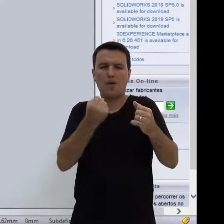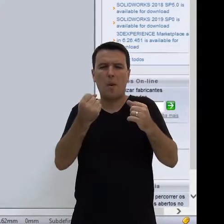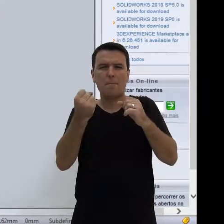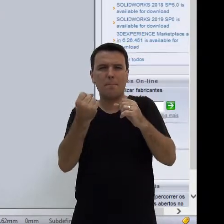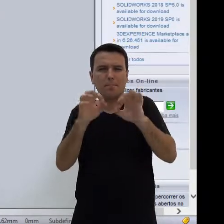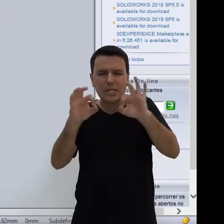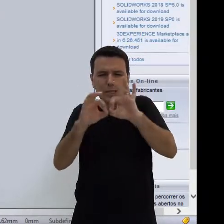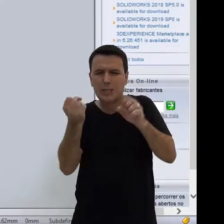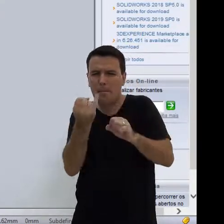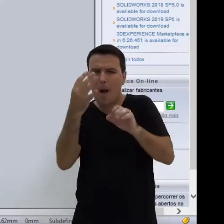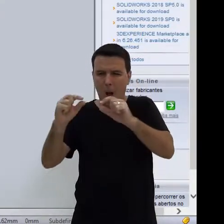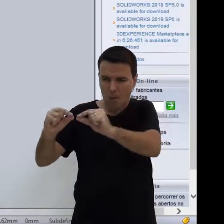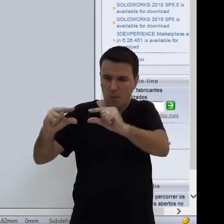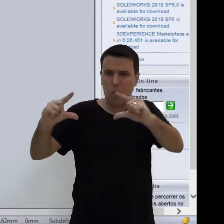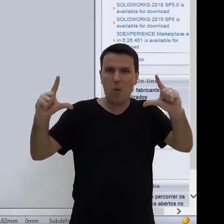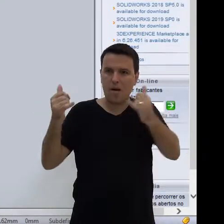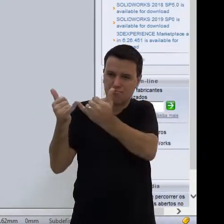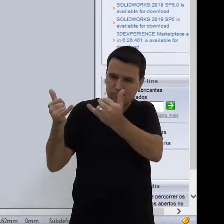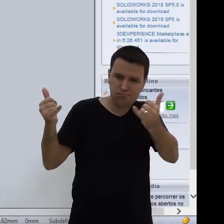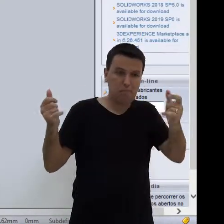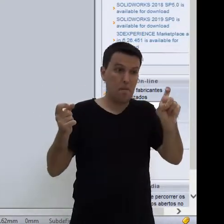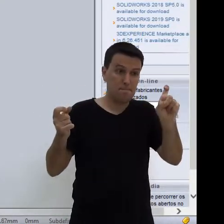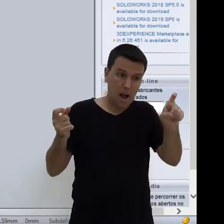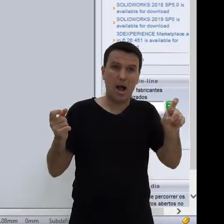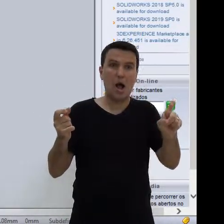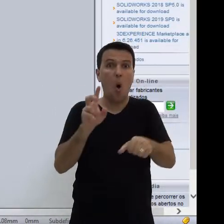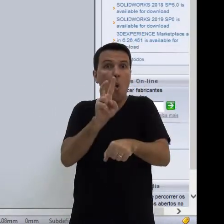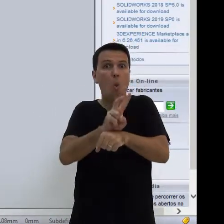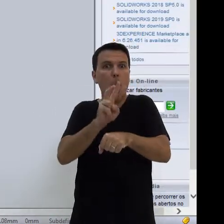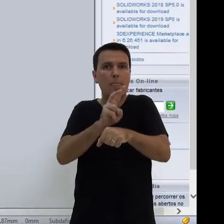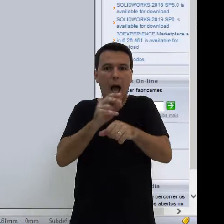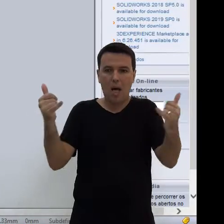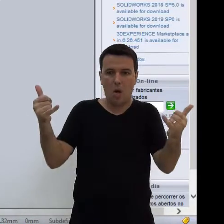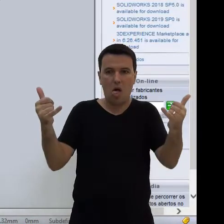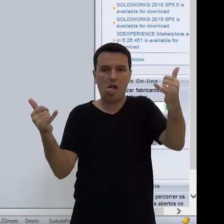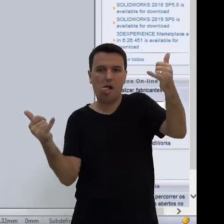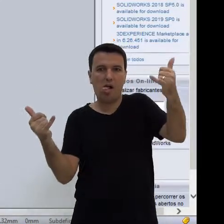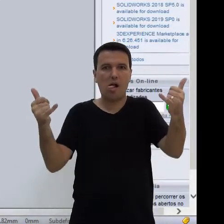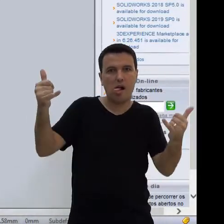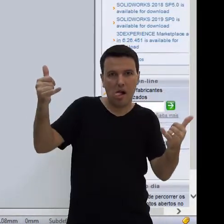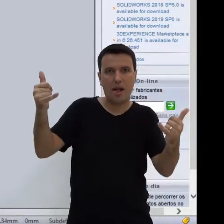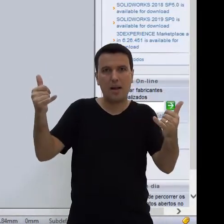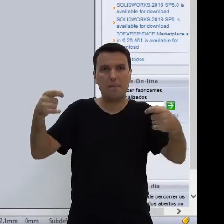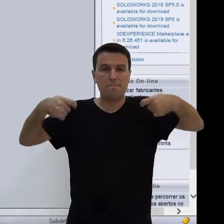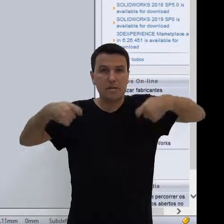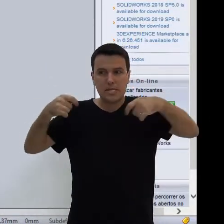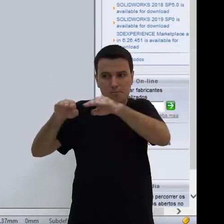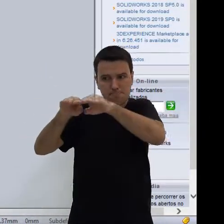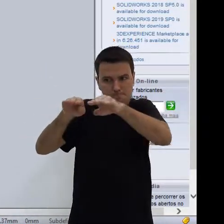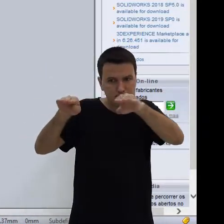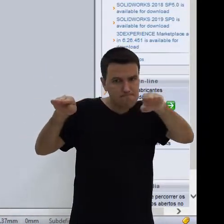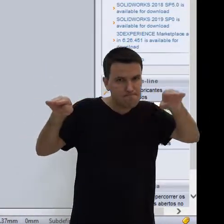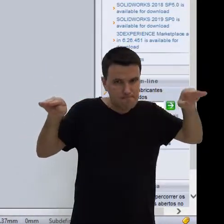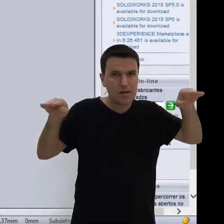Então o primeiro clique que eu vou dar vai ser aqui. Cuidado para não clicar para cima nem para baixo. Você tem que clicar quando